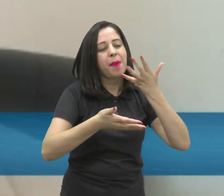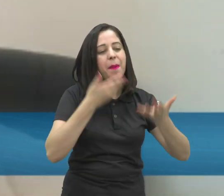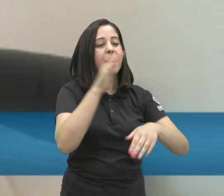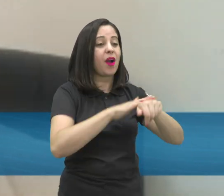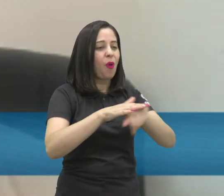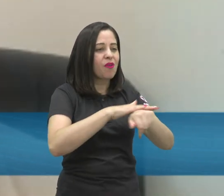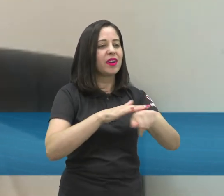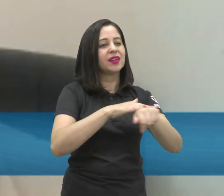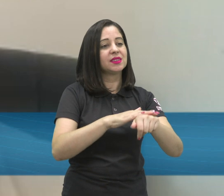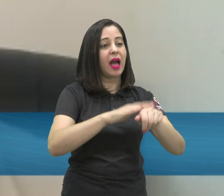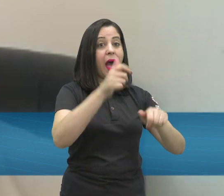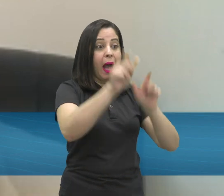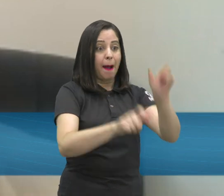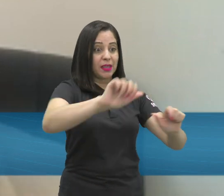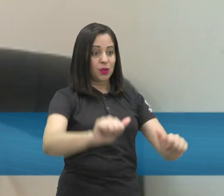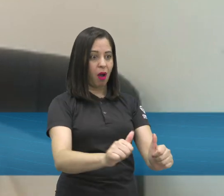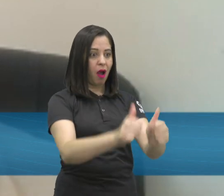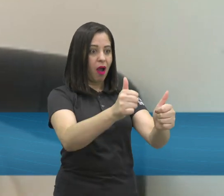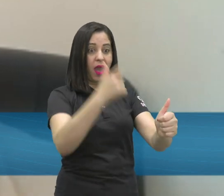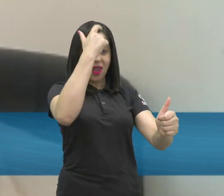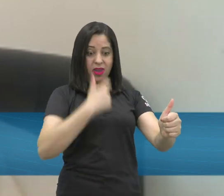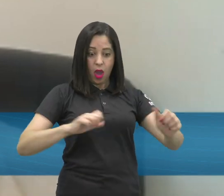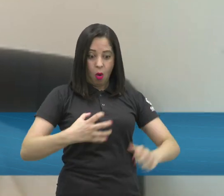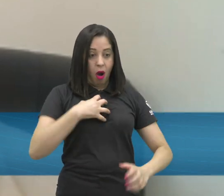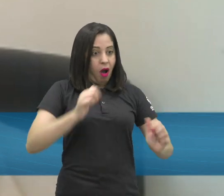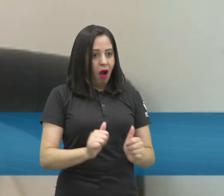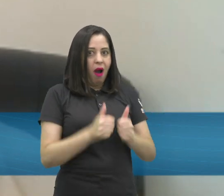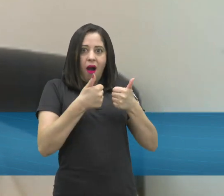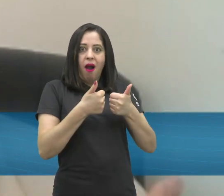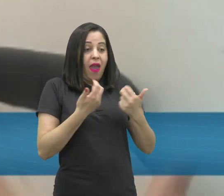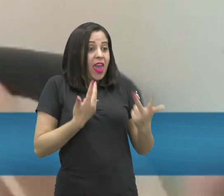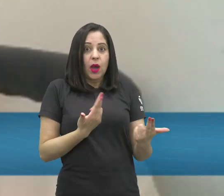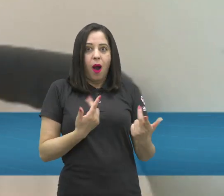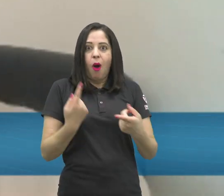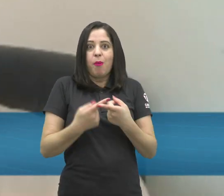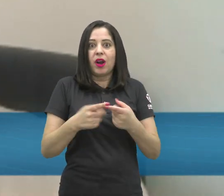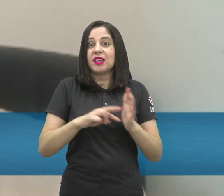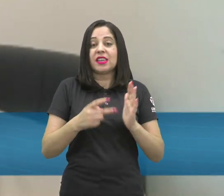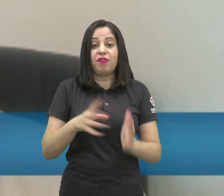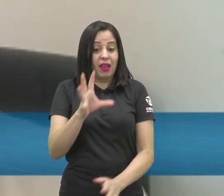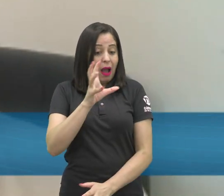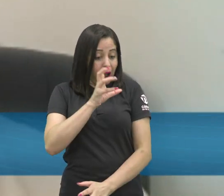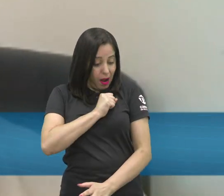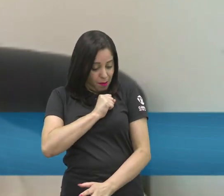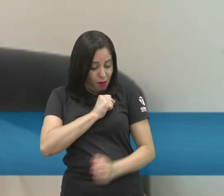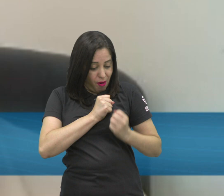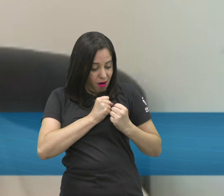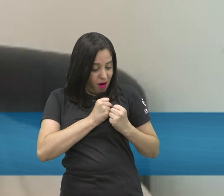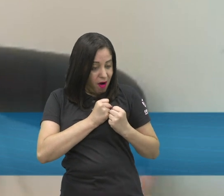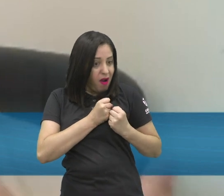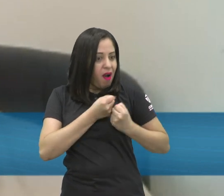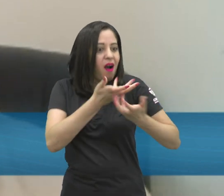outras pessoas, a poder estar com outras pessoas. Então, o ato da solidariedade, o ato desse amor que eu estou doando